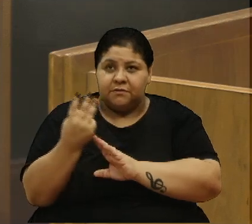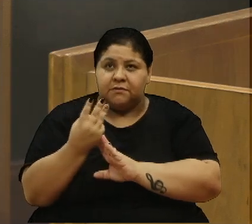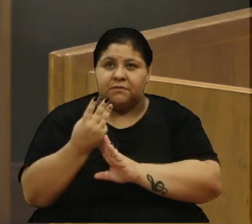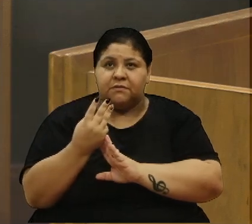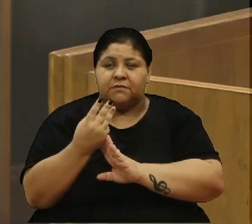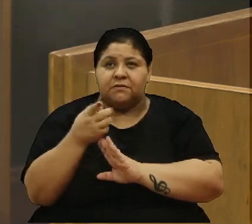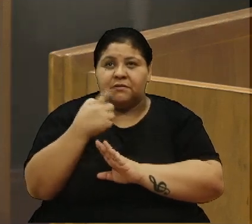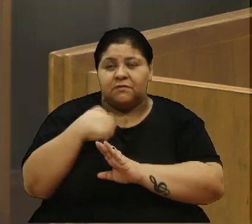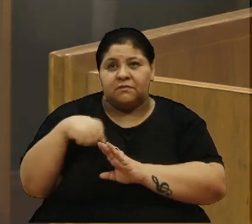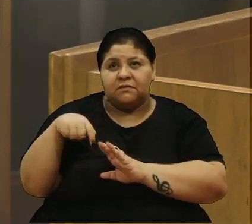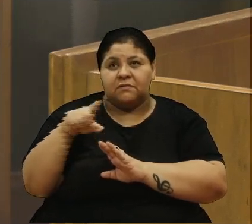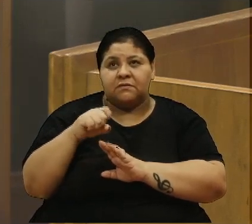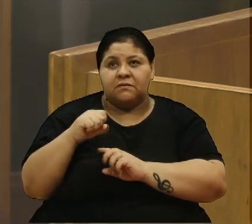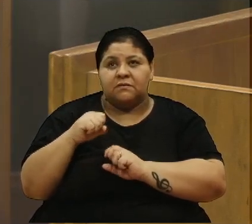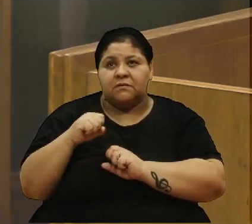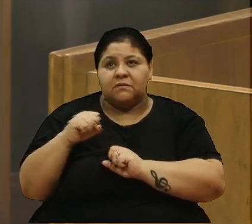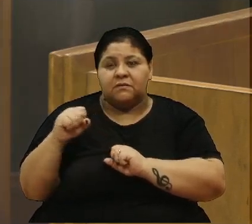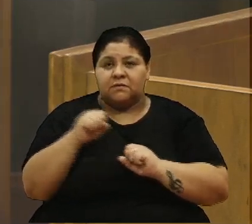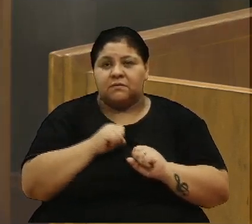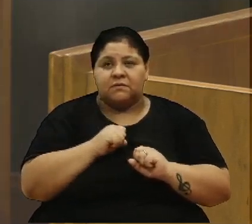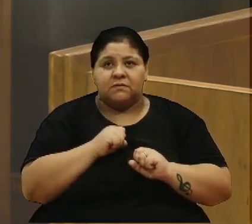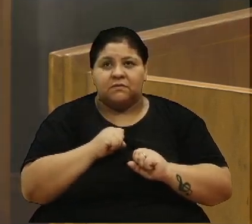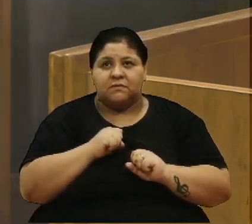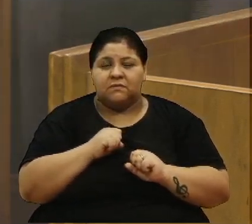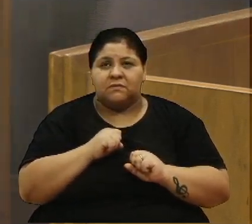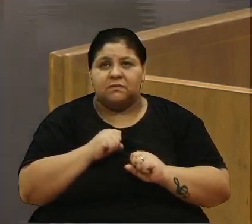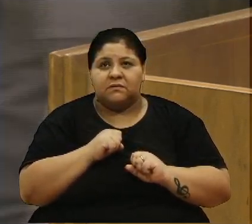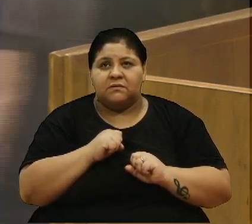que a gente possa